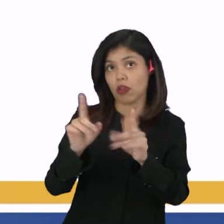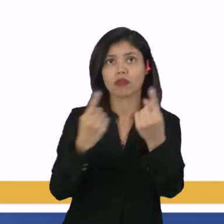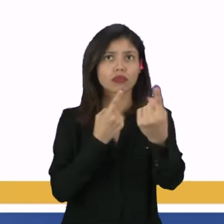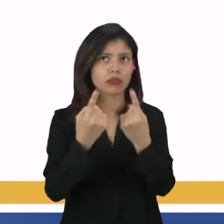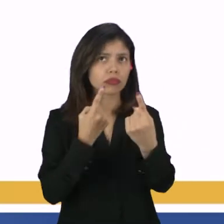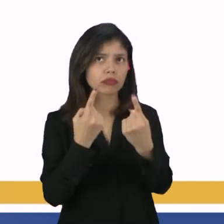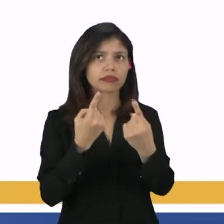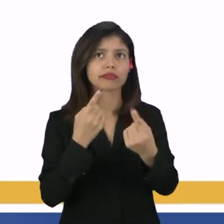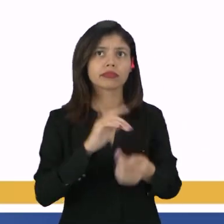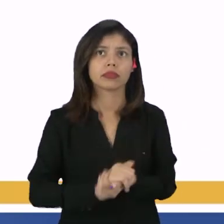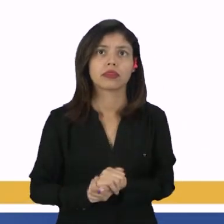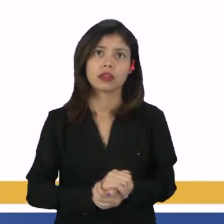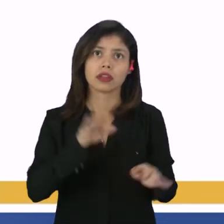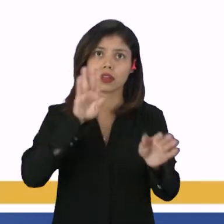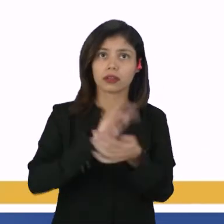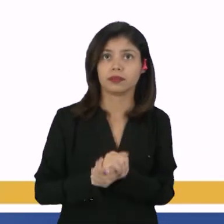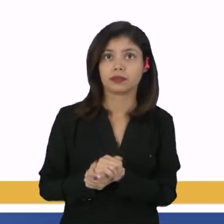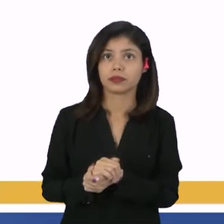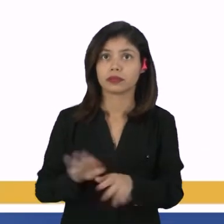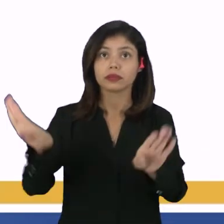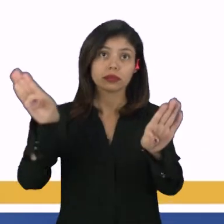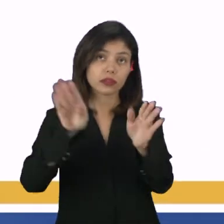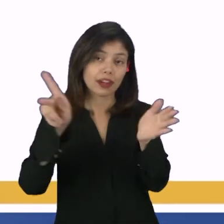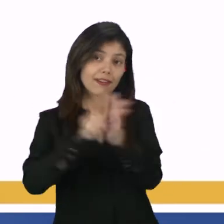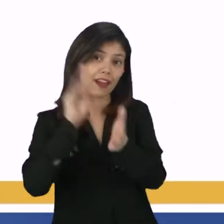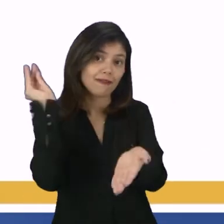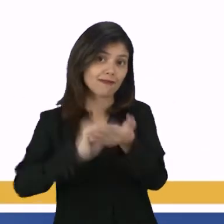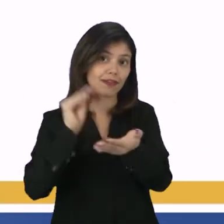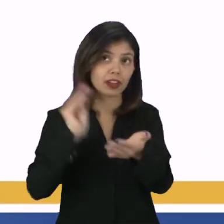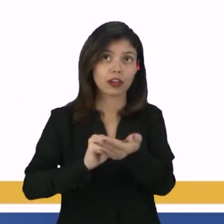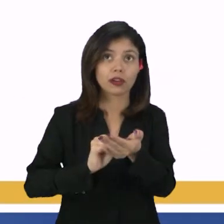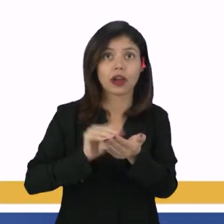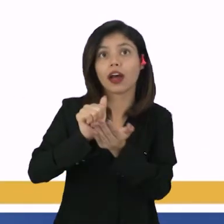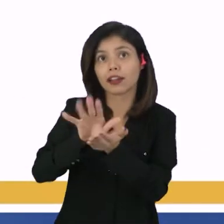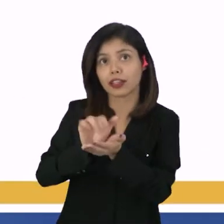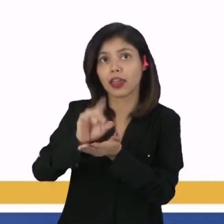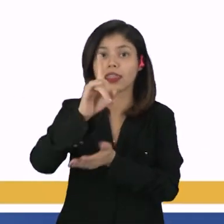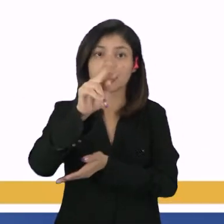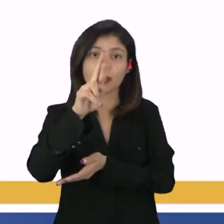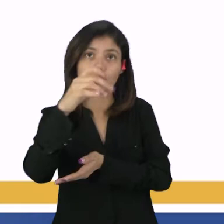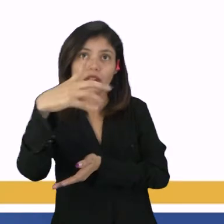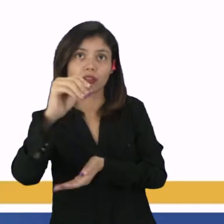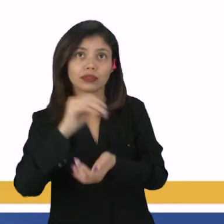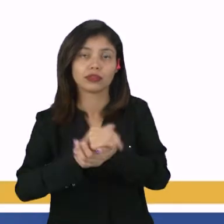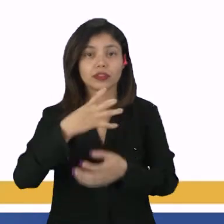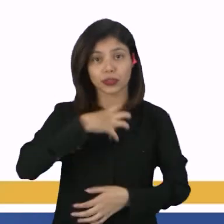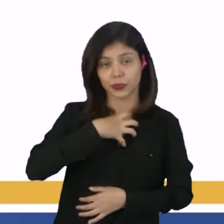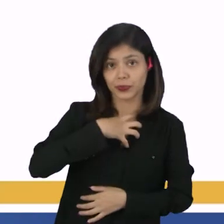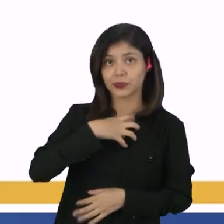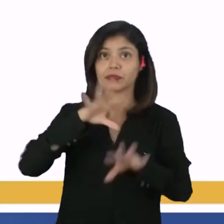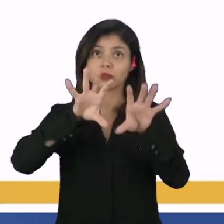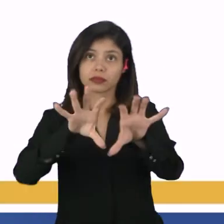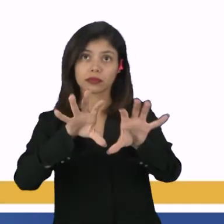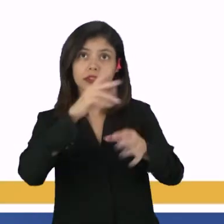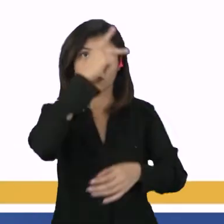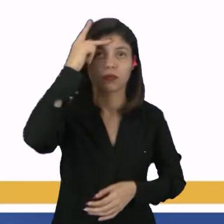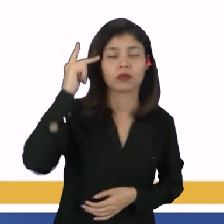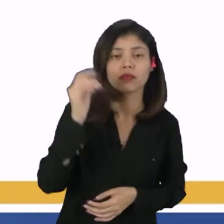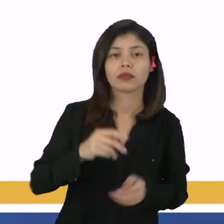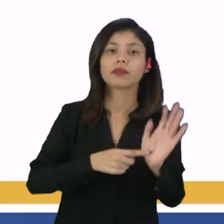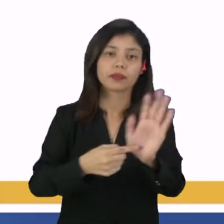relataram discordância em relação ao ato dos deputados, garantindo assim o direito de liberdade de expressão de quem